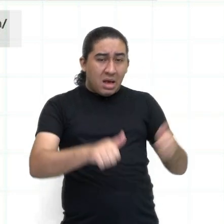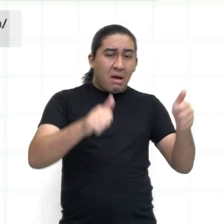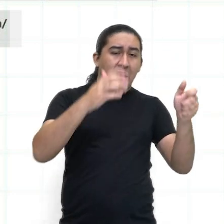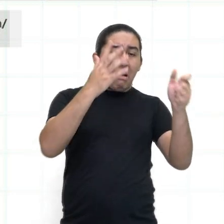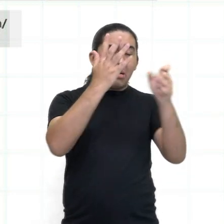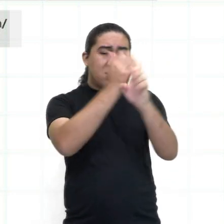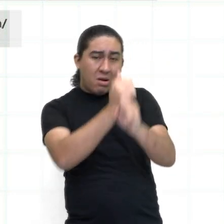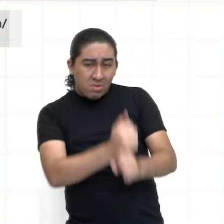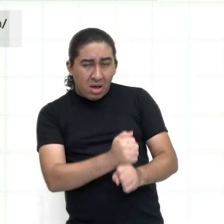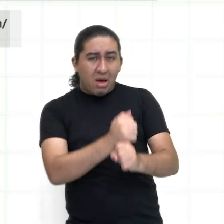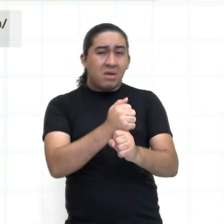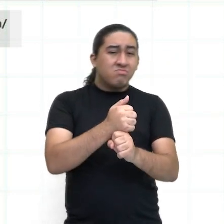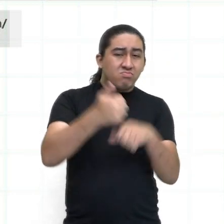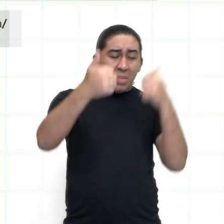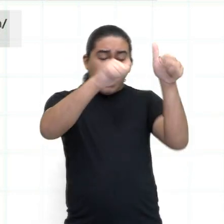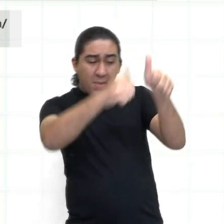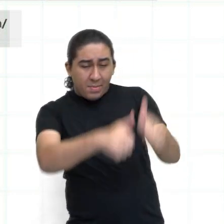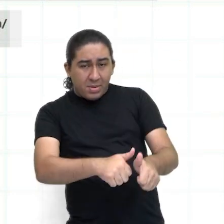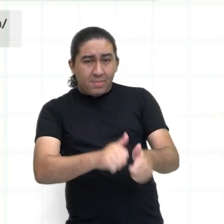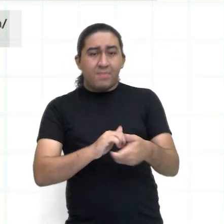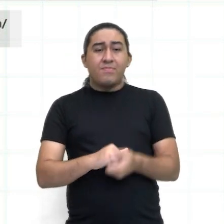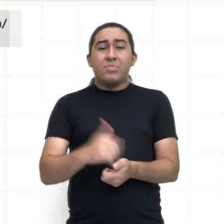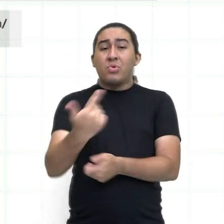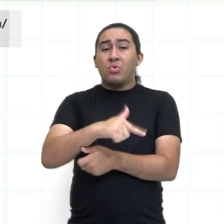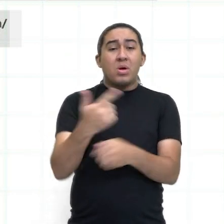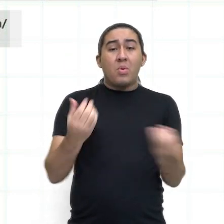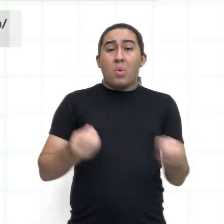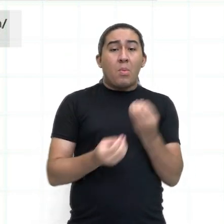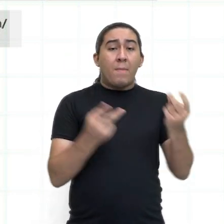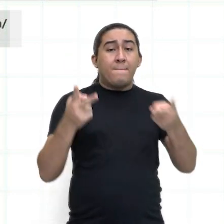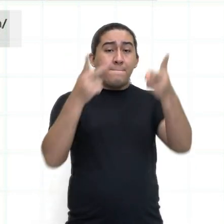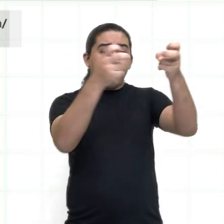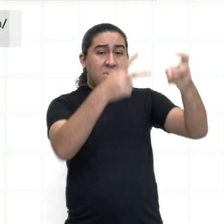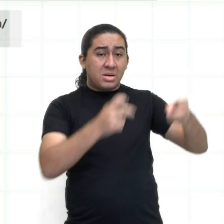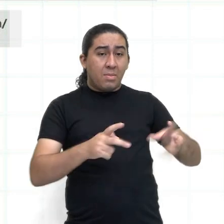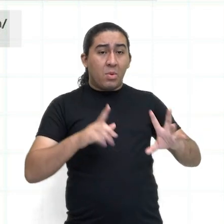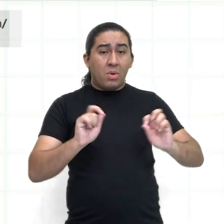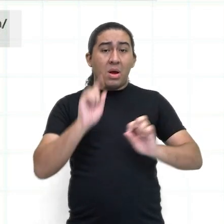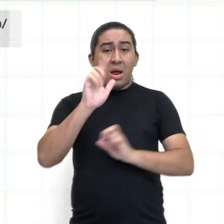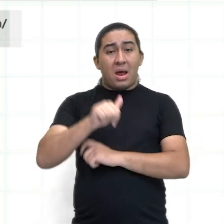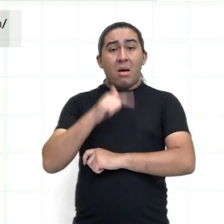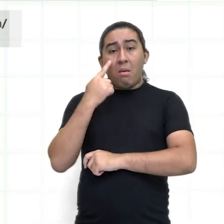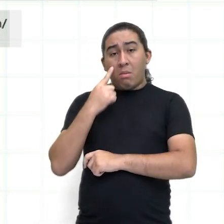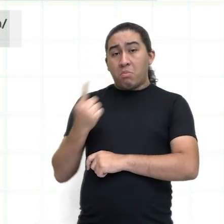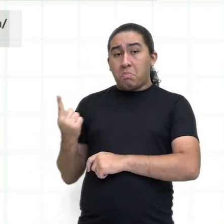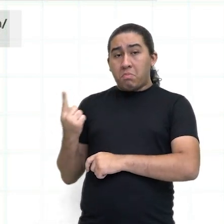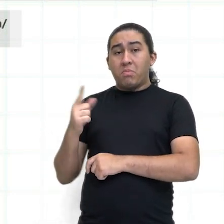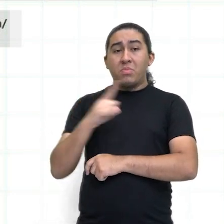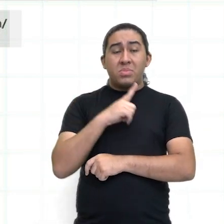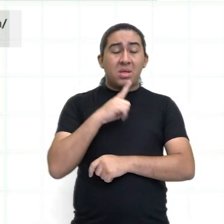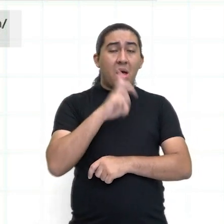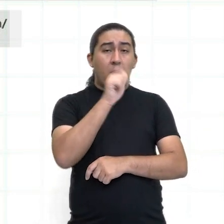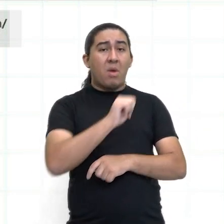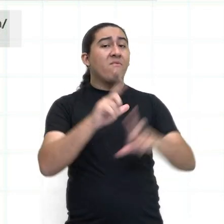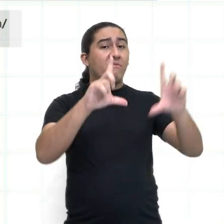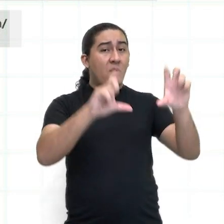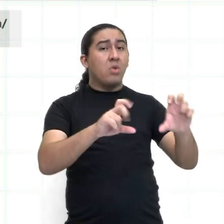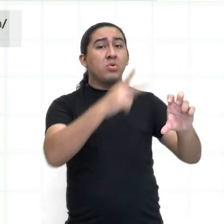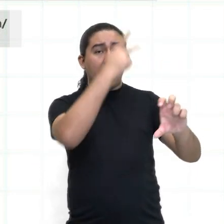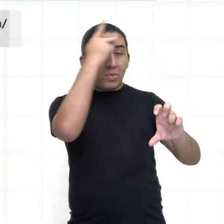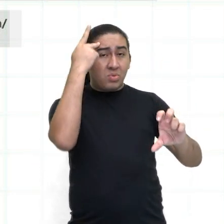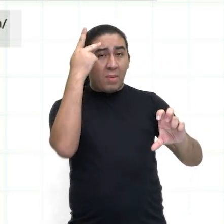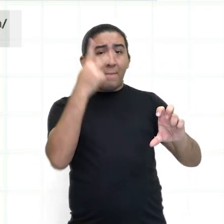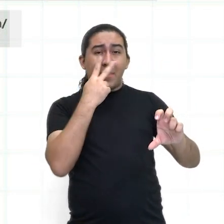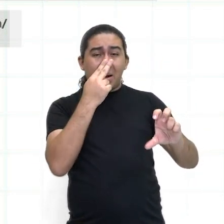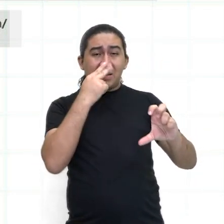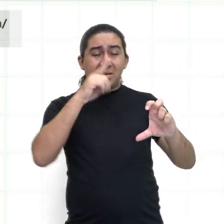calcular. Então, eu não consigo mais perceber que aqui é justamente o retrato de Daniel,